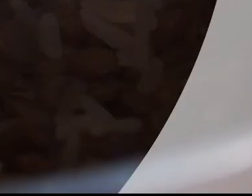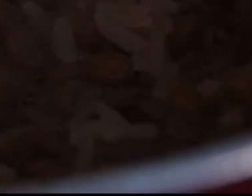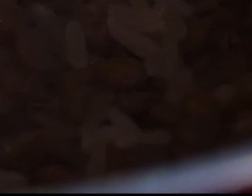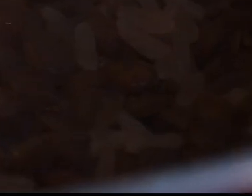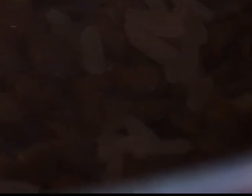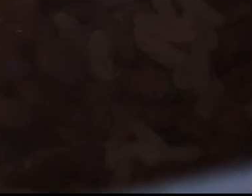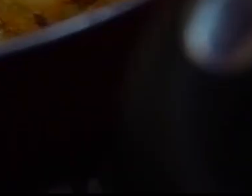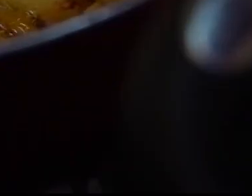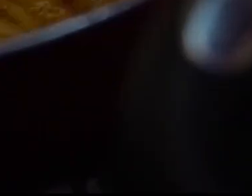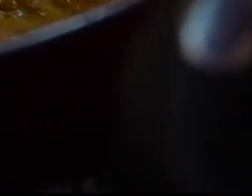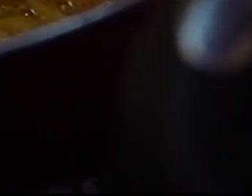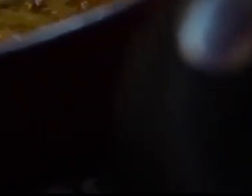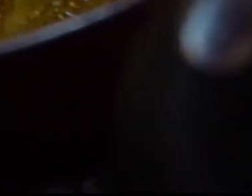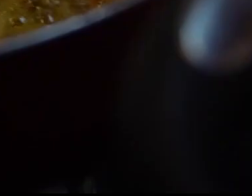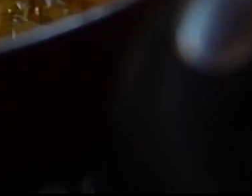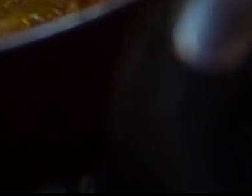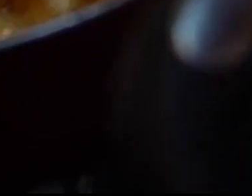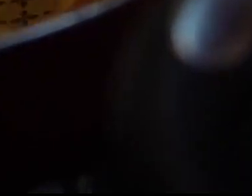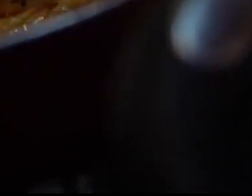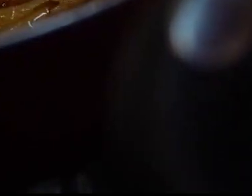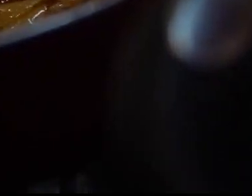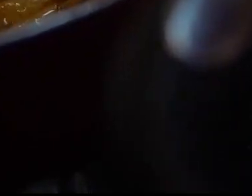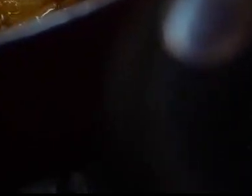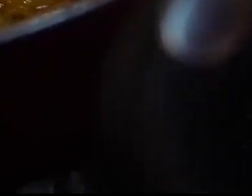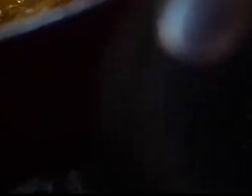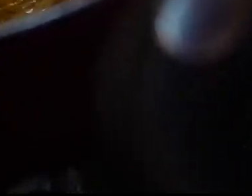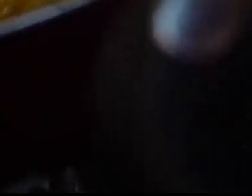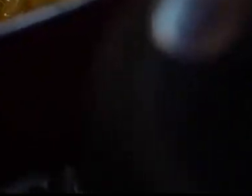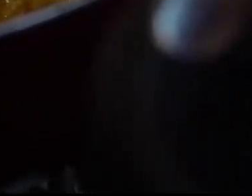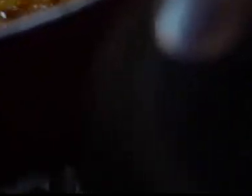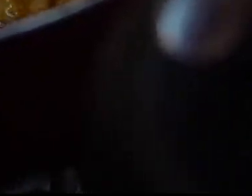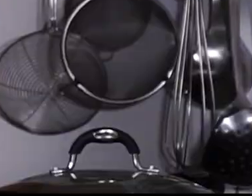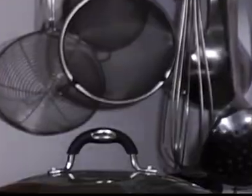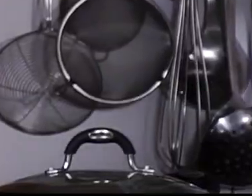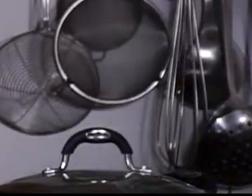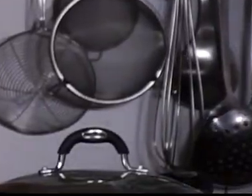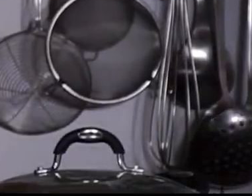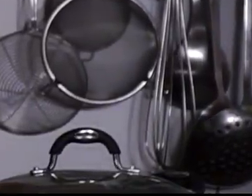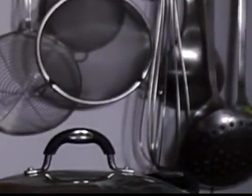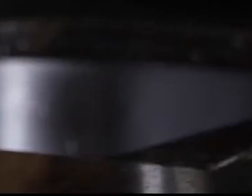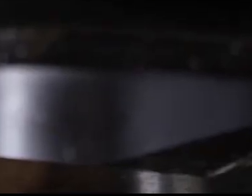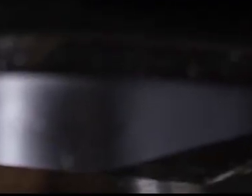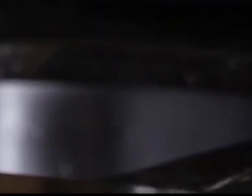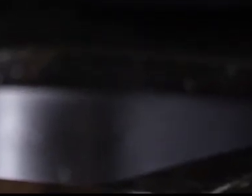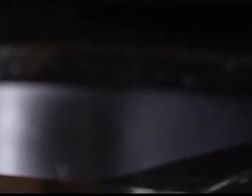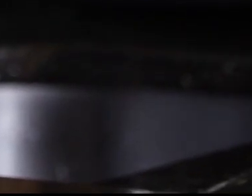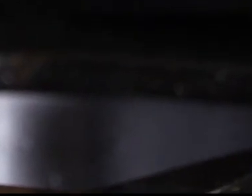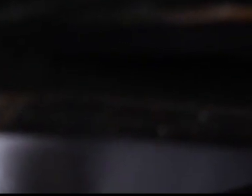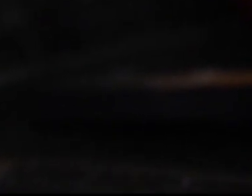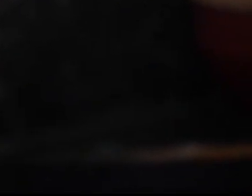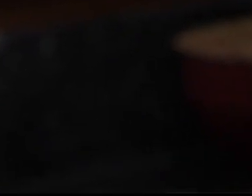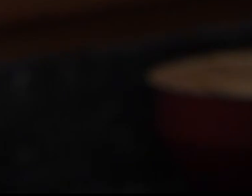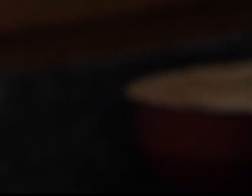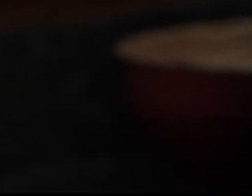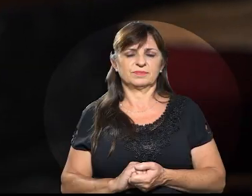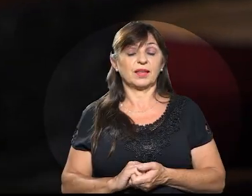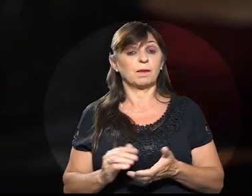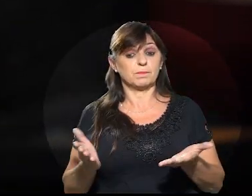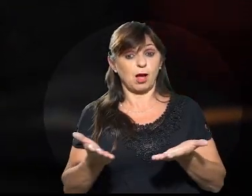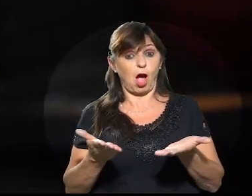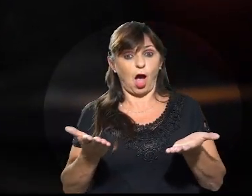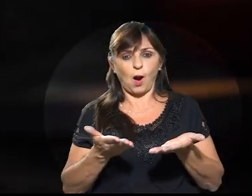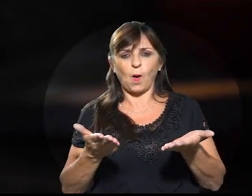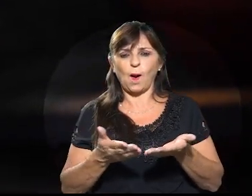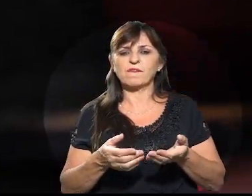Agora vamos falar então do café árabe. O que, que nós precisamos para fazer o café árabe? Tá. Então assim, ó, esse aqui é um bulezinho especial para fazer o